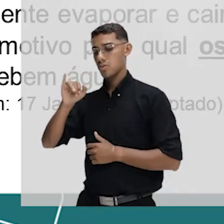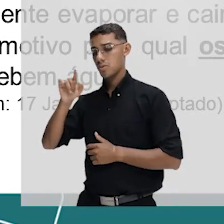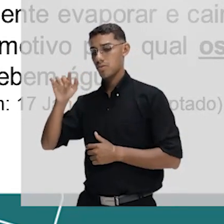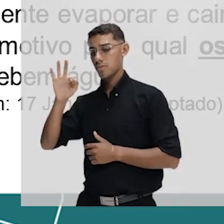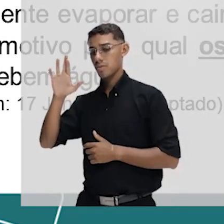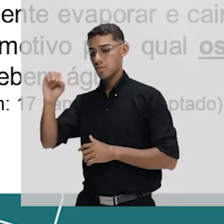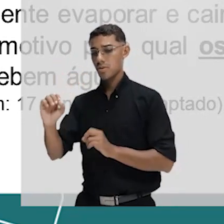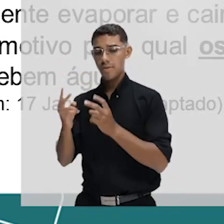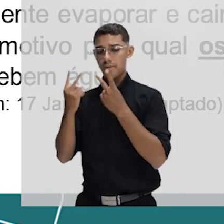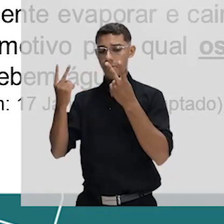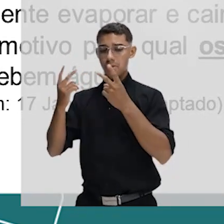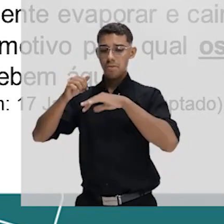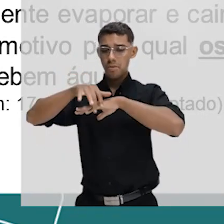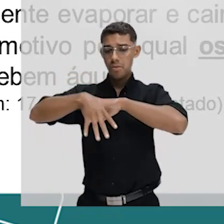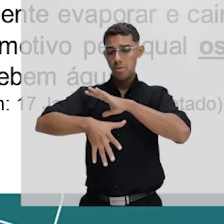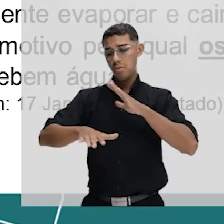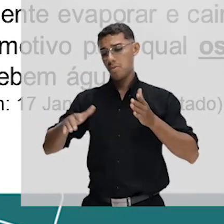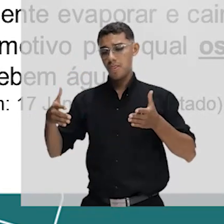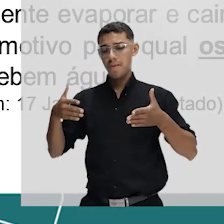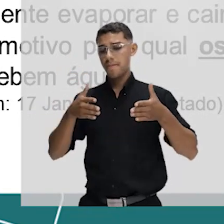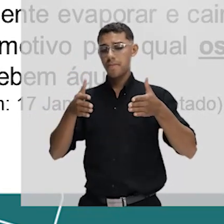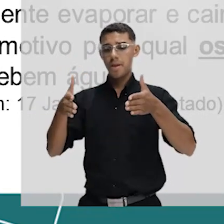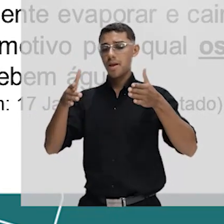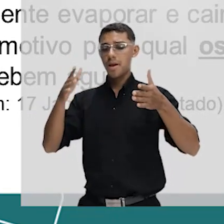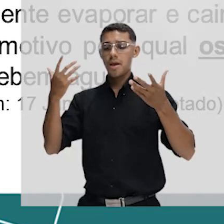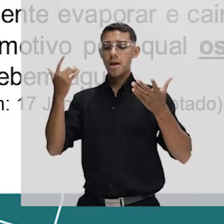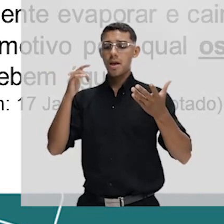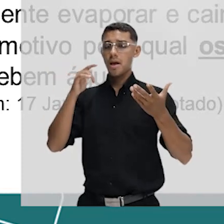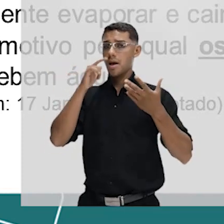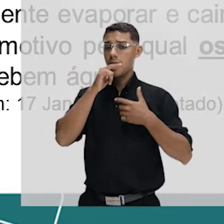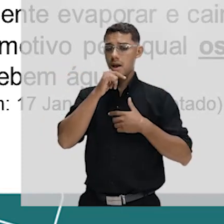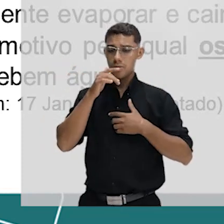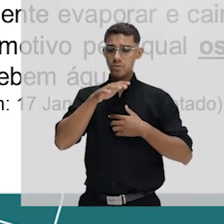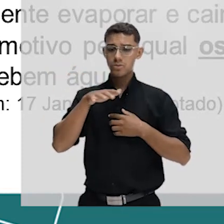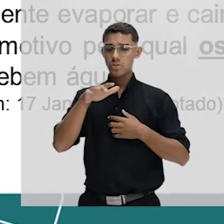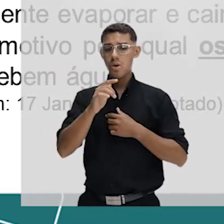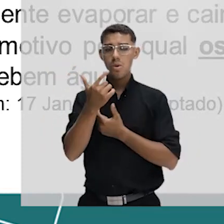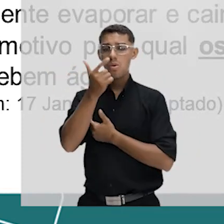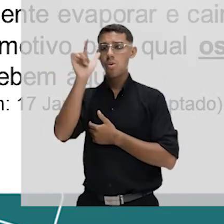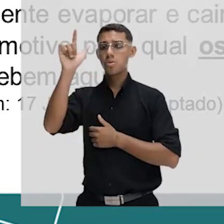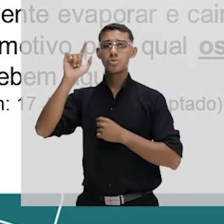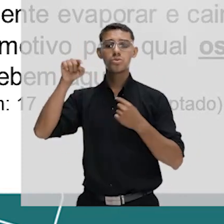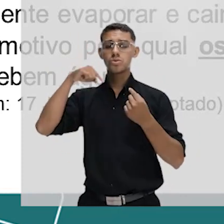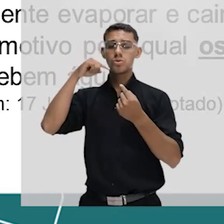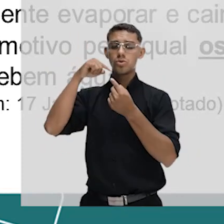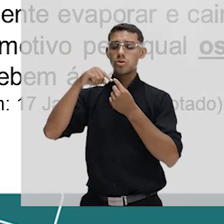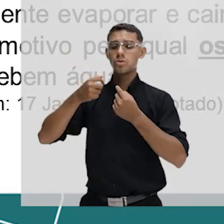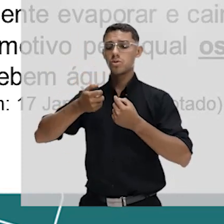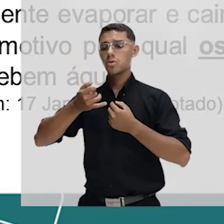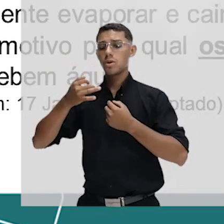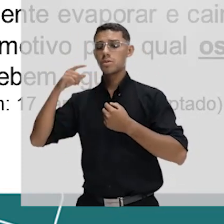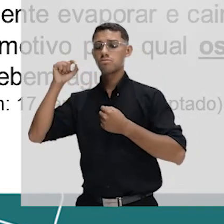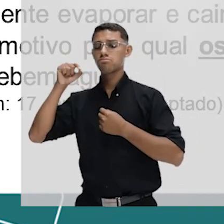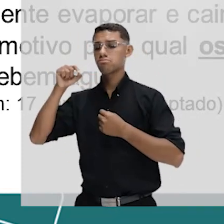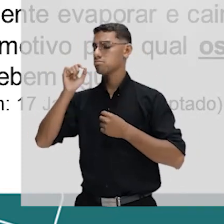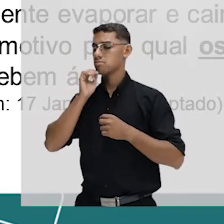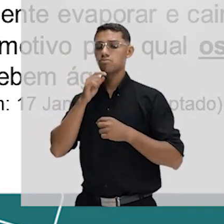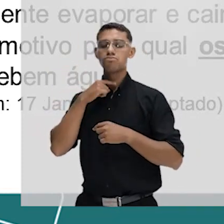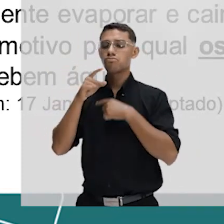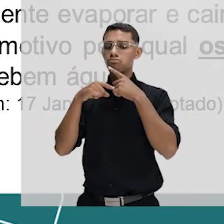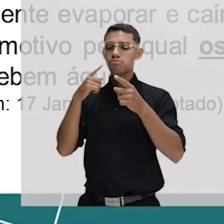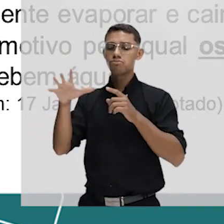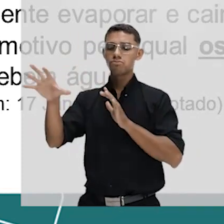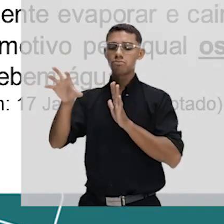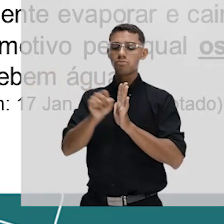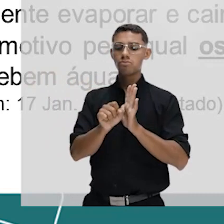lugar, levada pelas correntes aéreas. Isto é, outro motivo pelos quais os aquíferos não conseguem